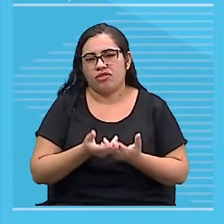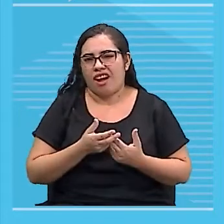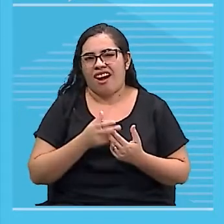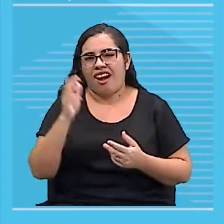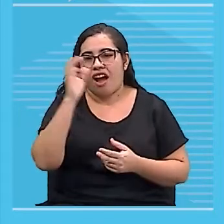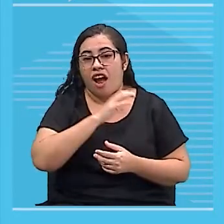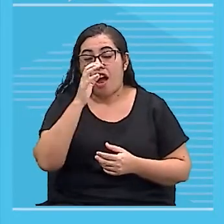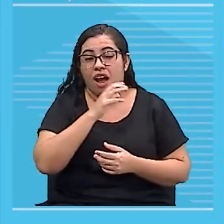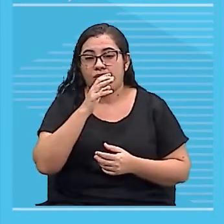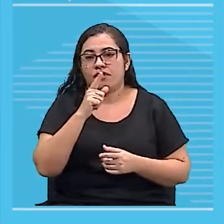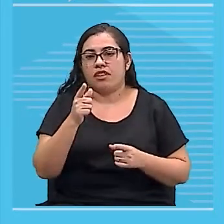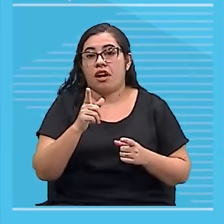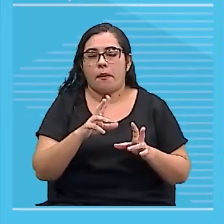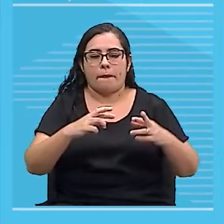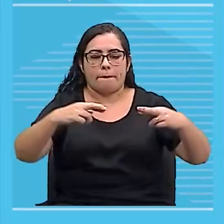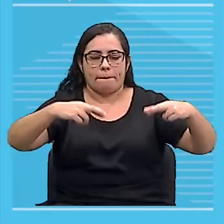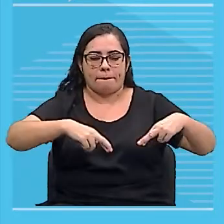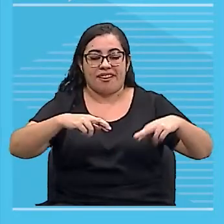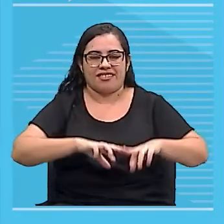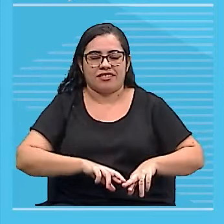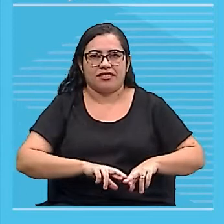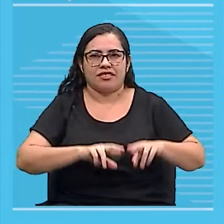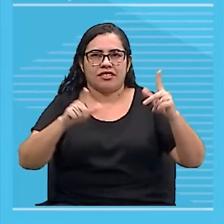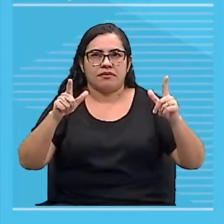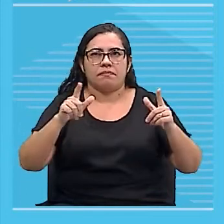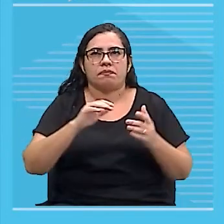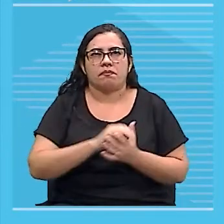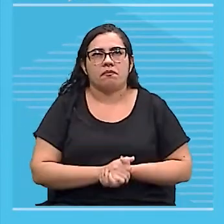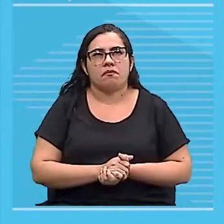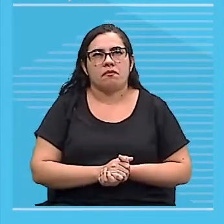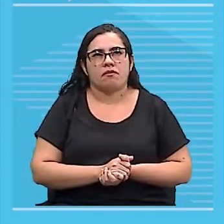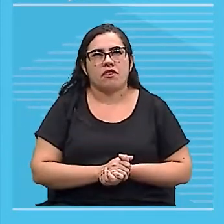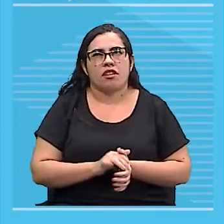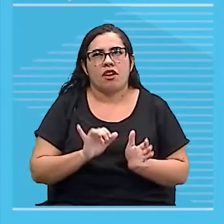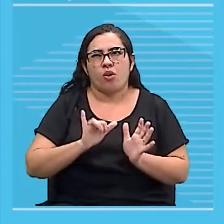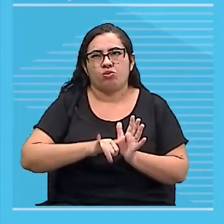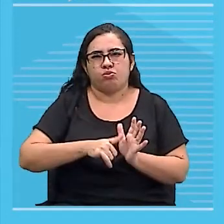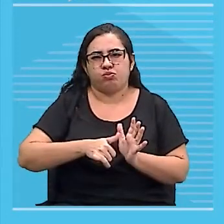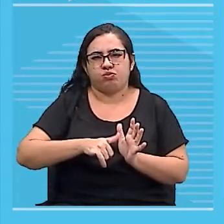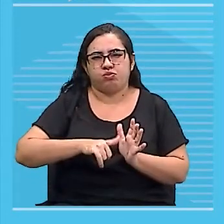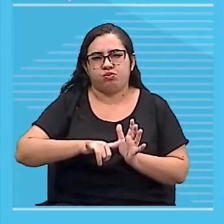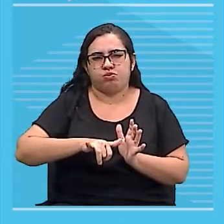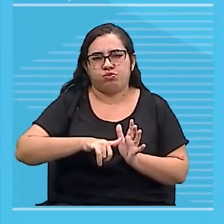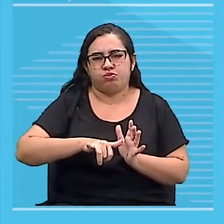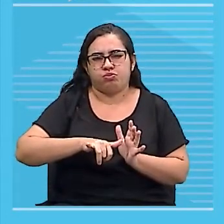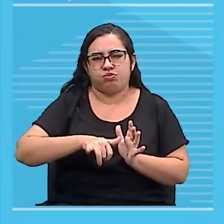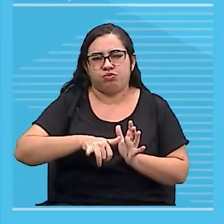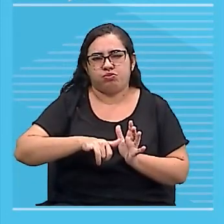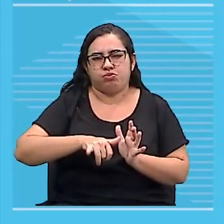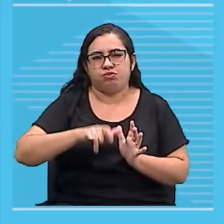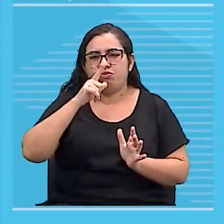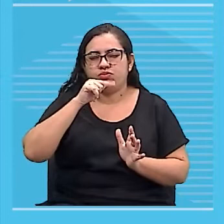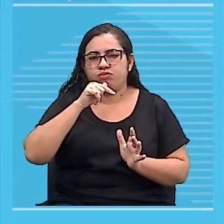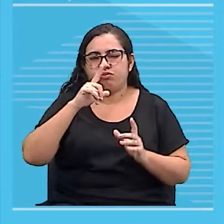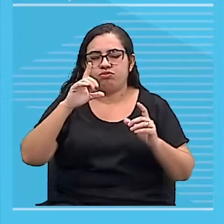das baterias, né? Os geradores, eles vão utilizar de forma mais devagar, não